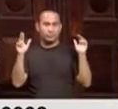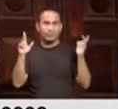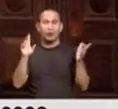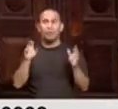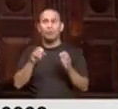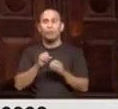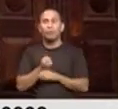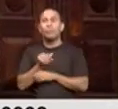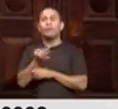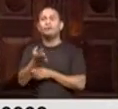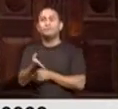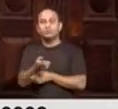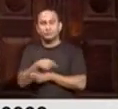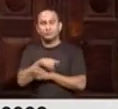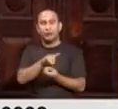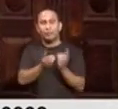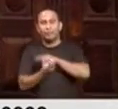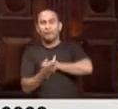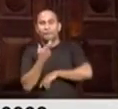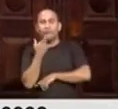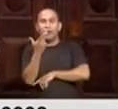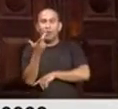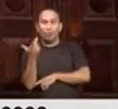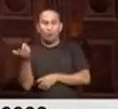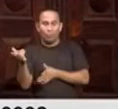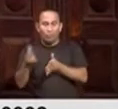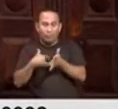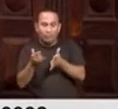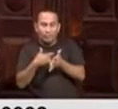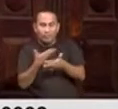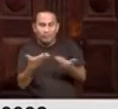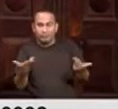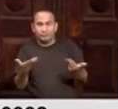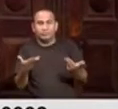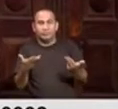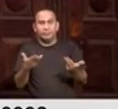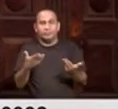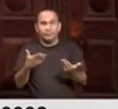aqui denunciou isso? Falou dos contratos e fomos derrotados.